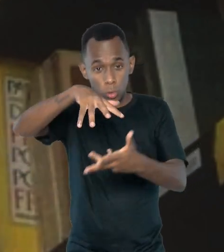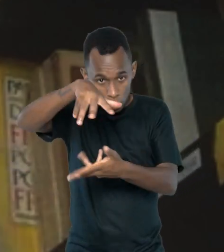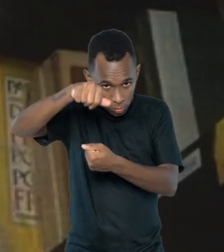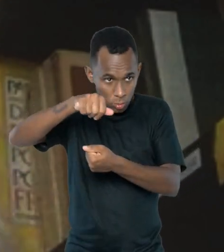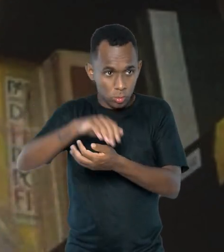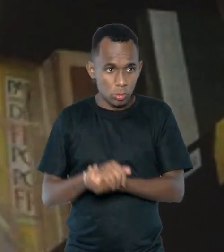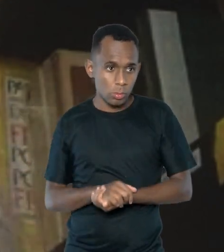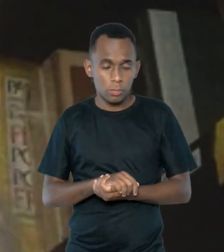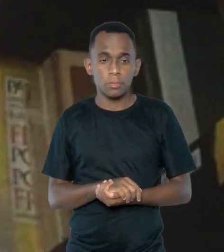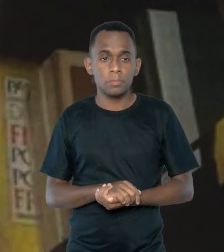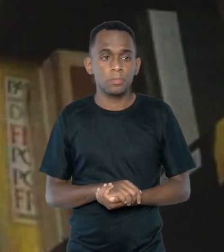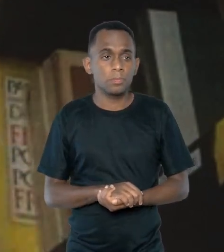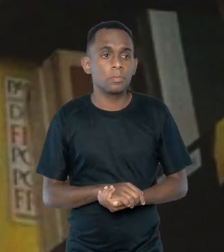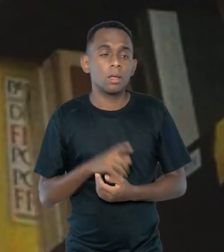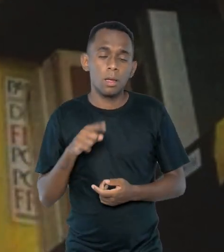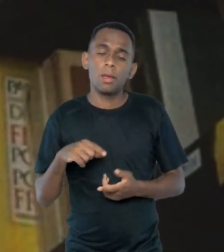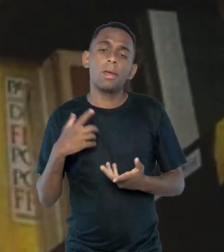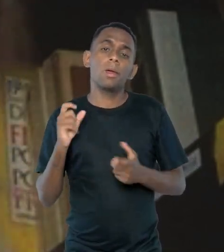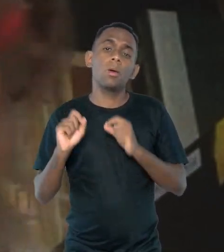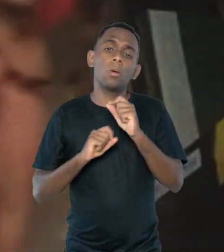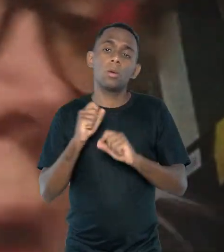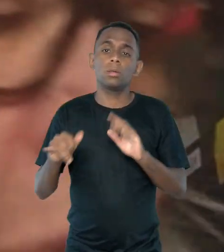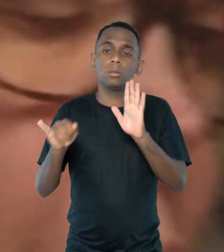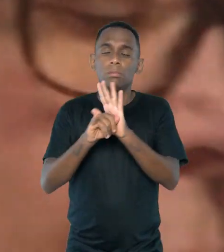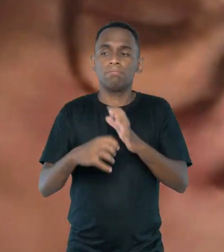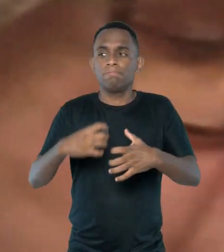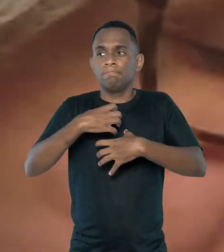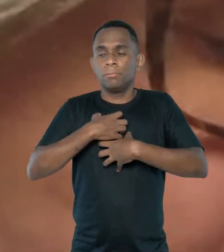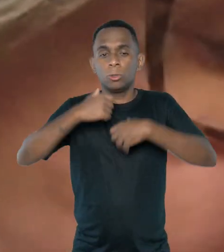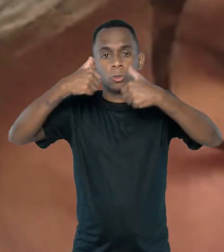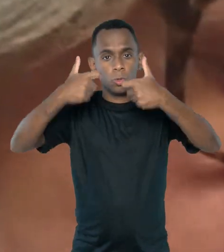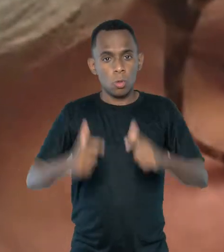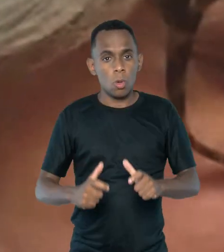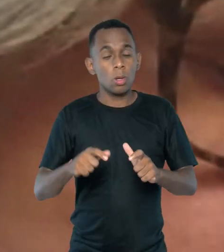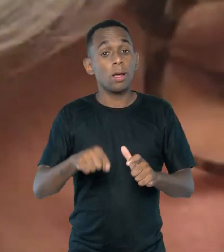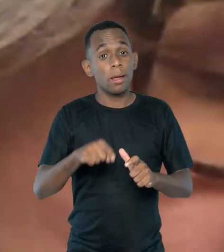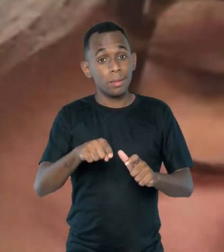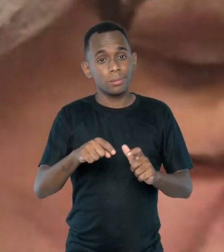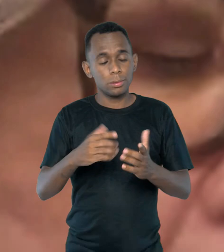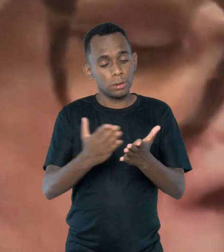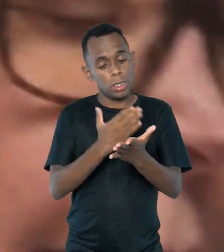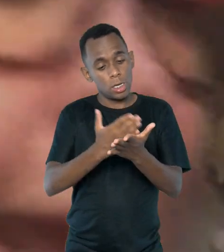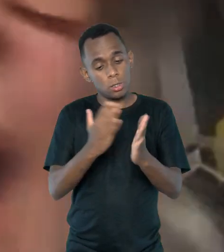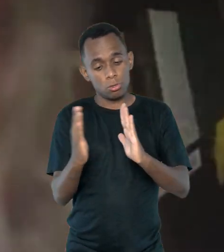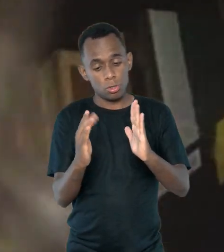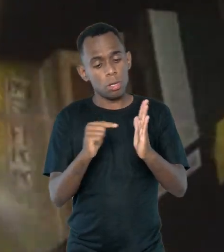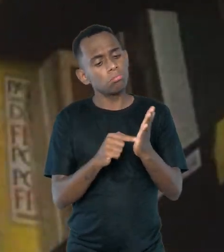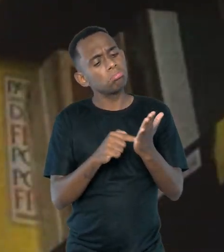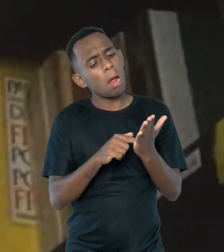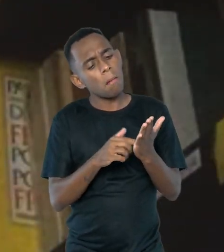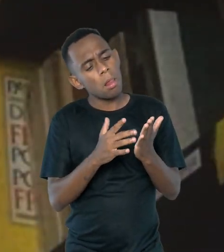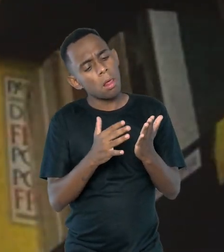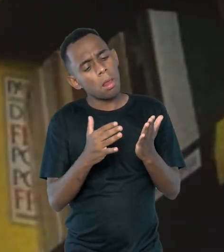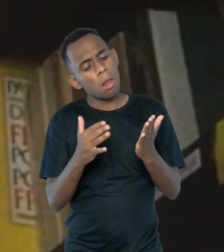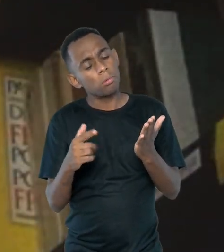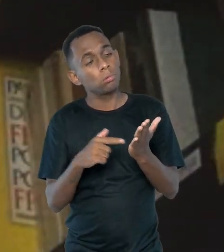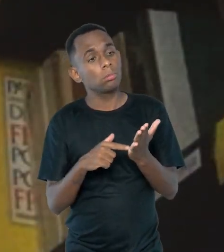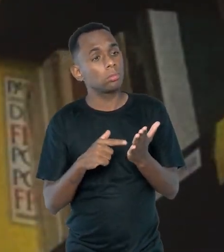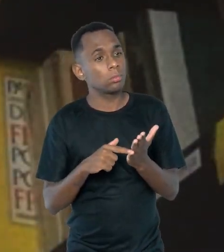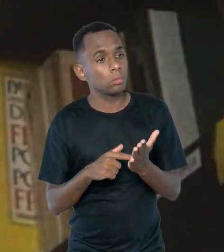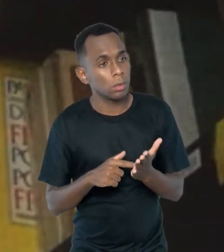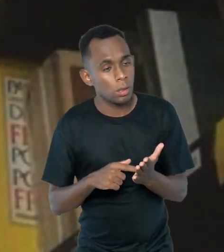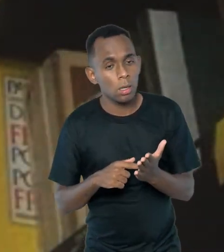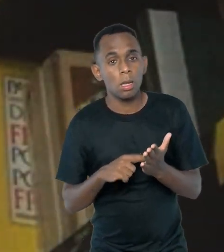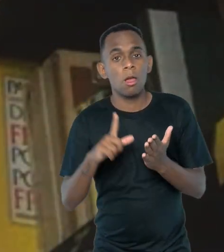Nós trabalhamos muito com a questão da identidade, do pertencimento. Essa unidade, ela abre com